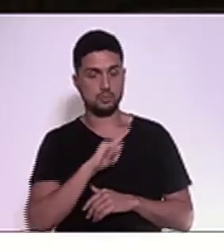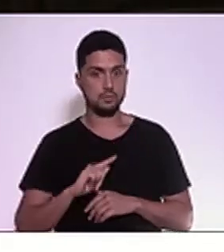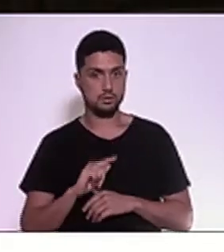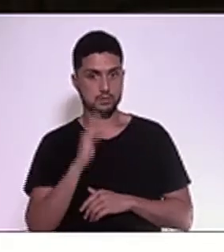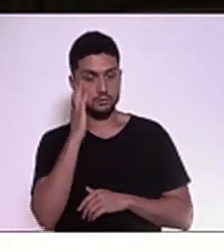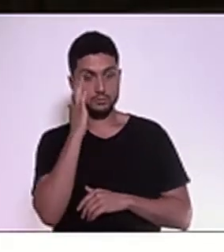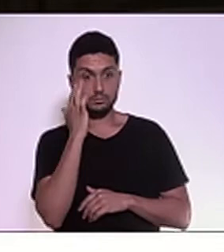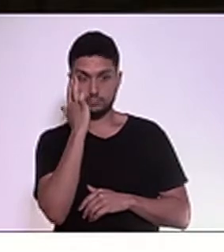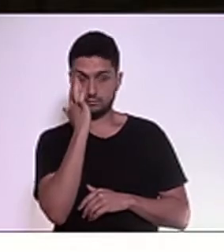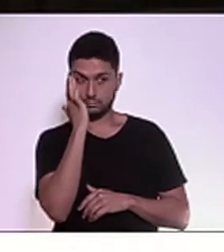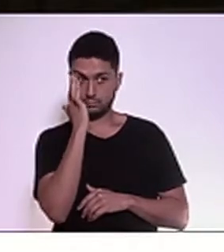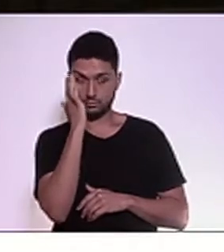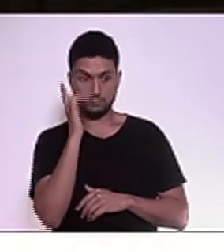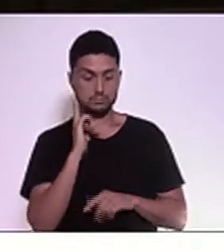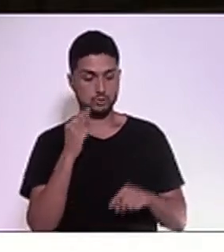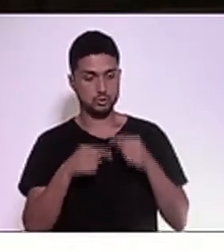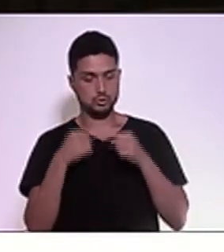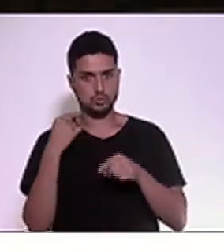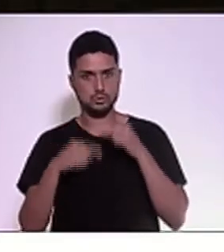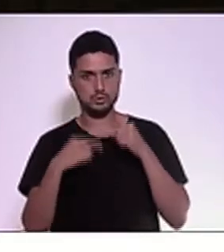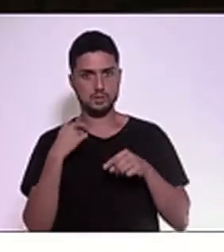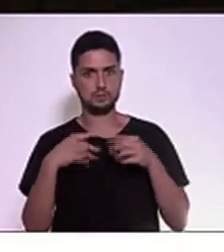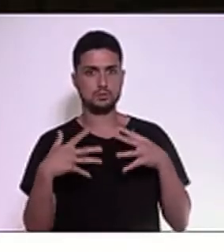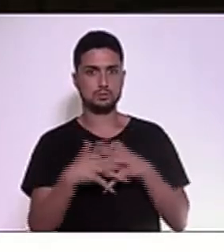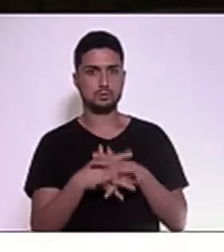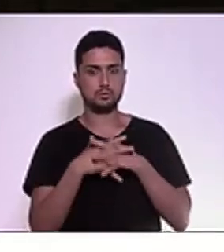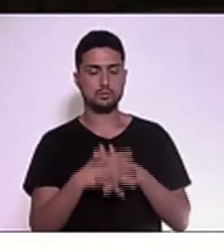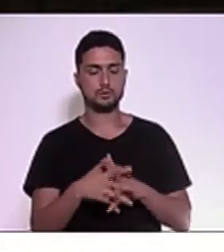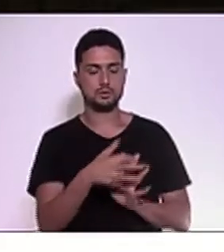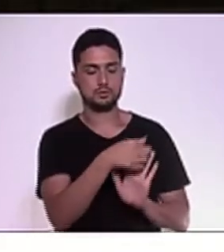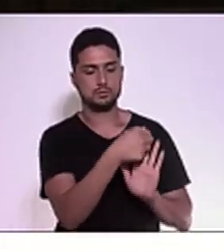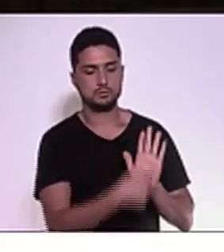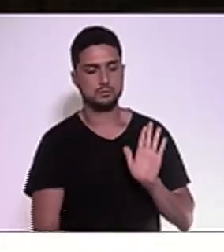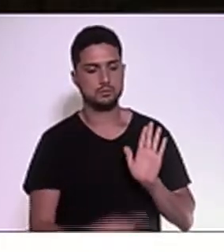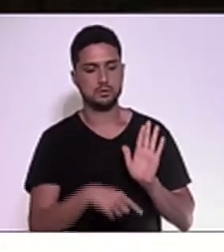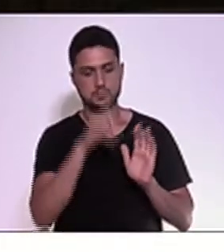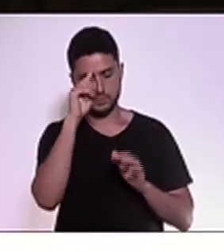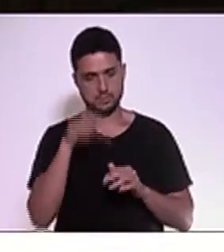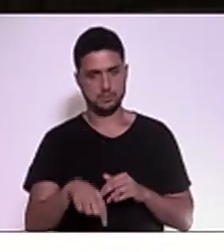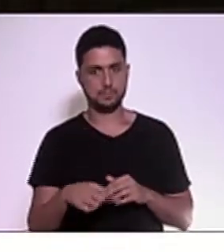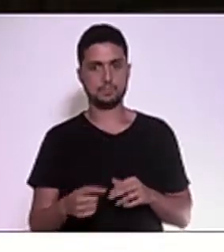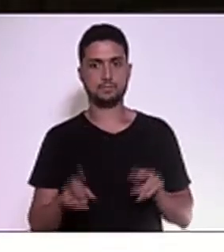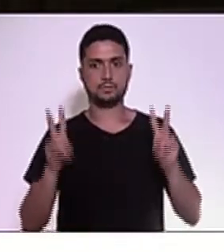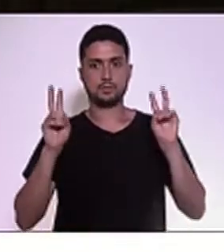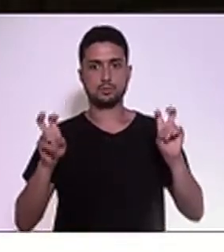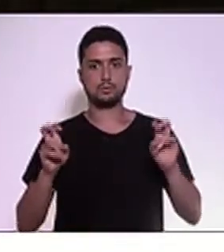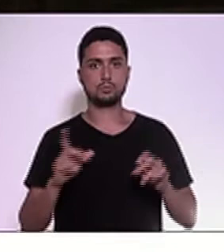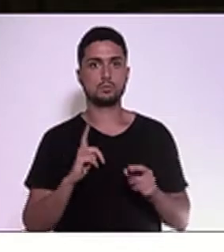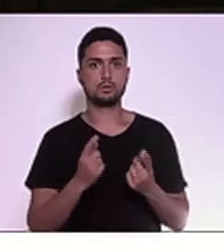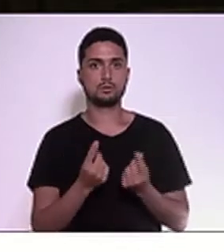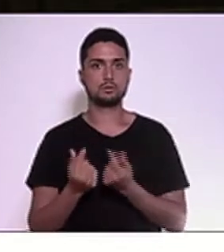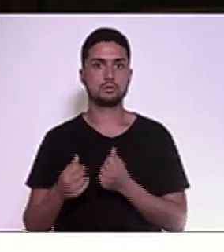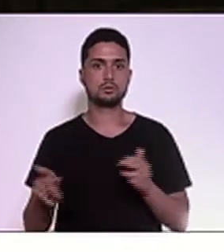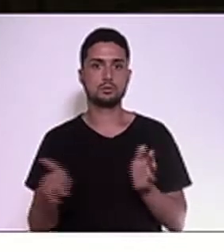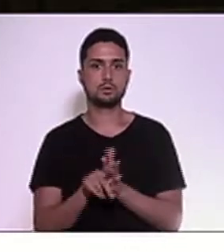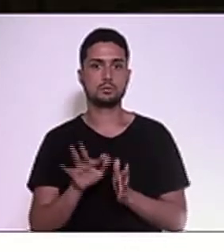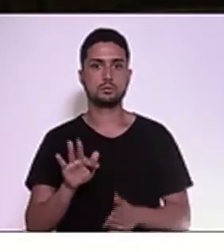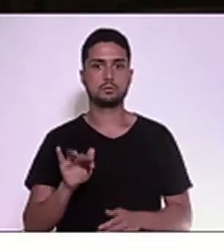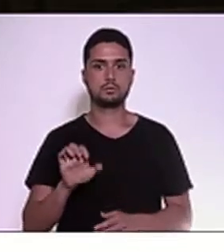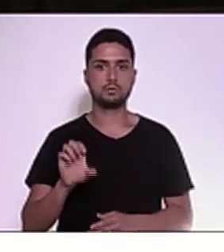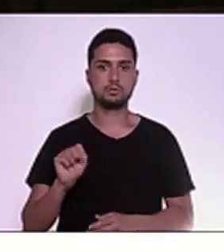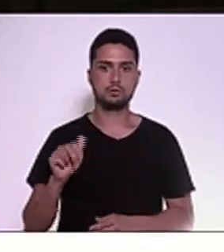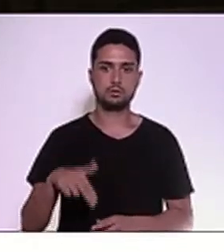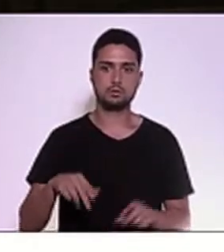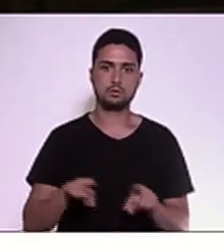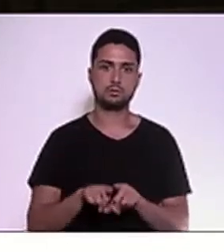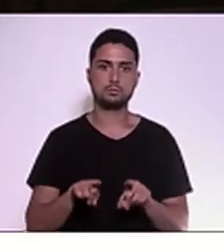o mais interessa ao governo na discussão desse bolo todo que ele mandou para cá, é a questão relacionada aos recursos do FECAM e aos recursos